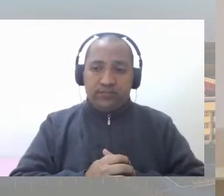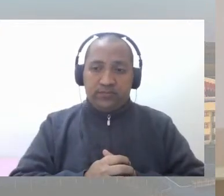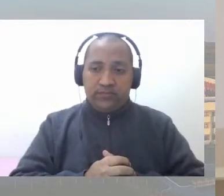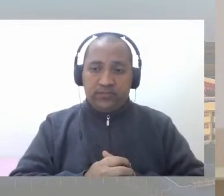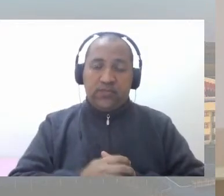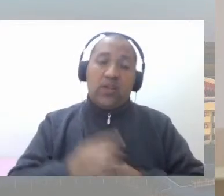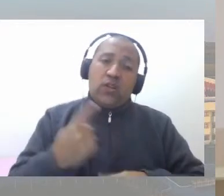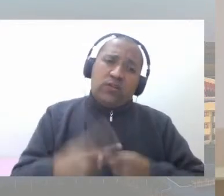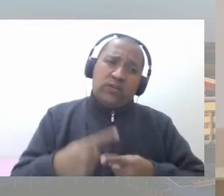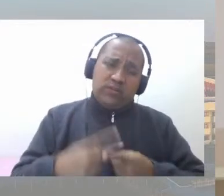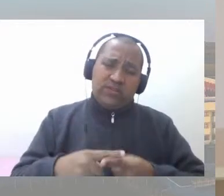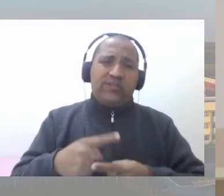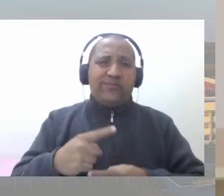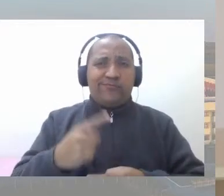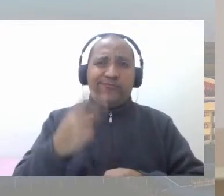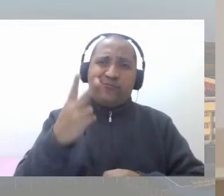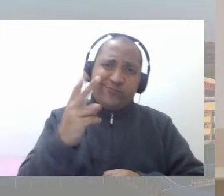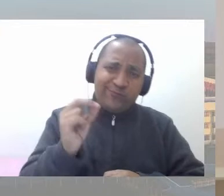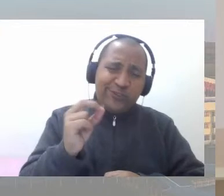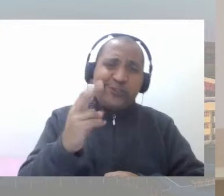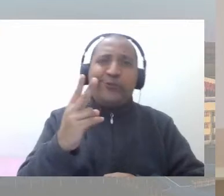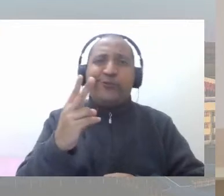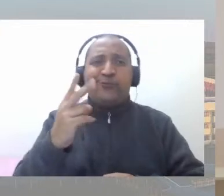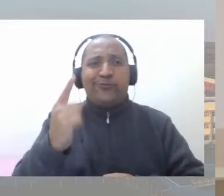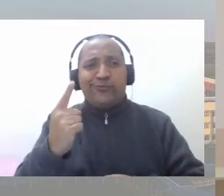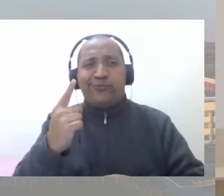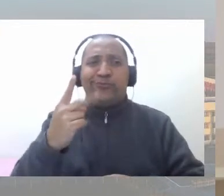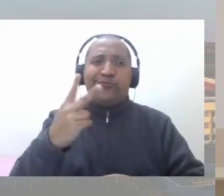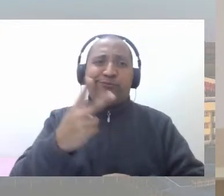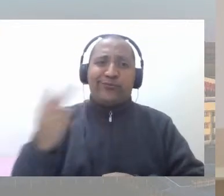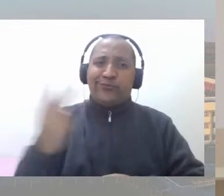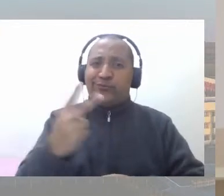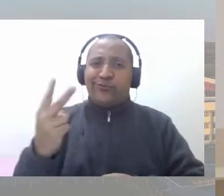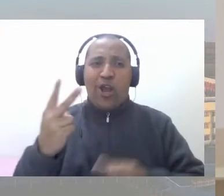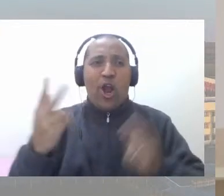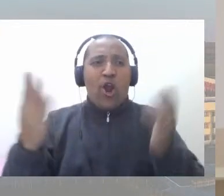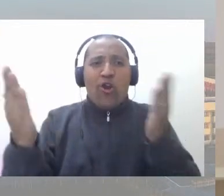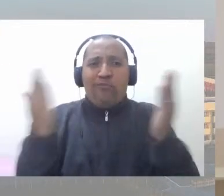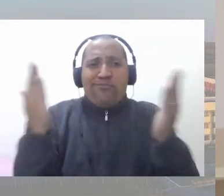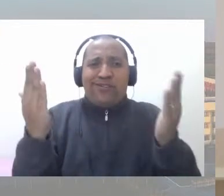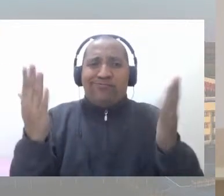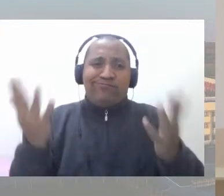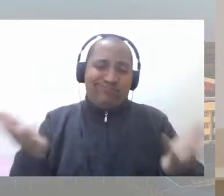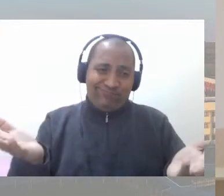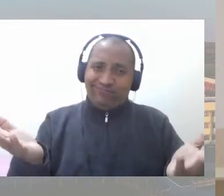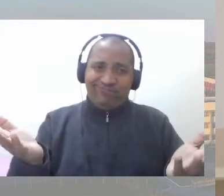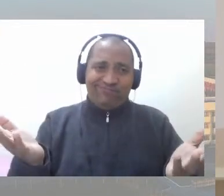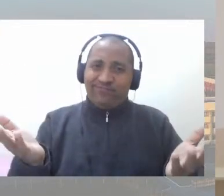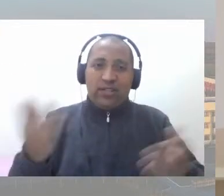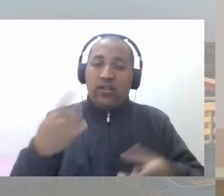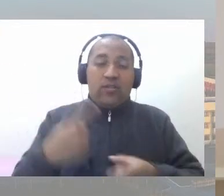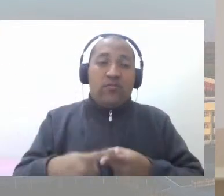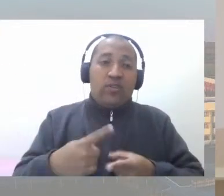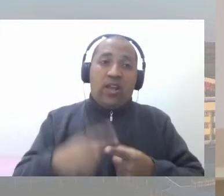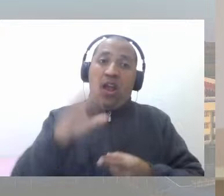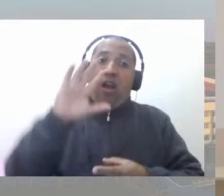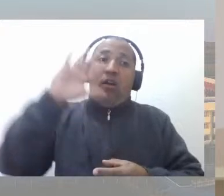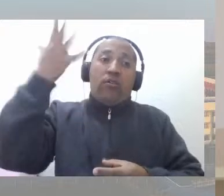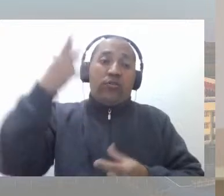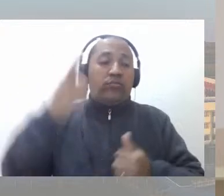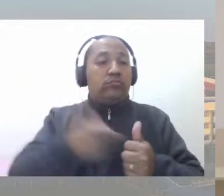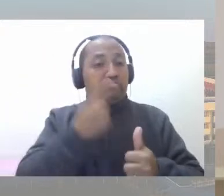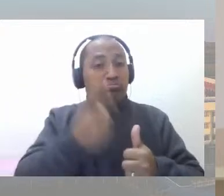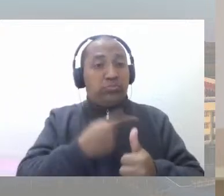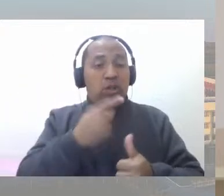porque 20, 21 e 22 não tinha termo de comparação por tudo que aconteceu. Uma pela questão